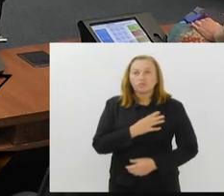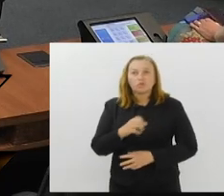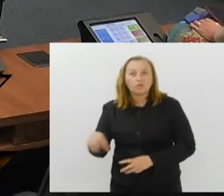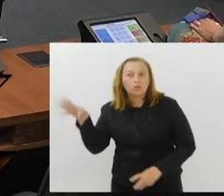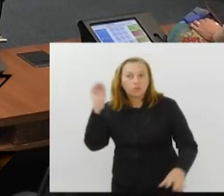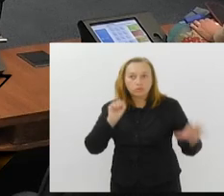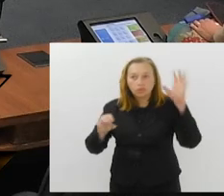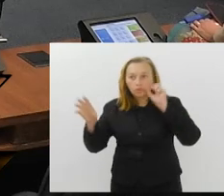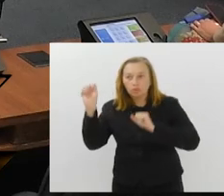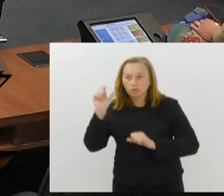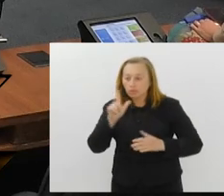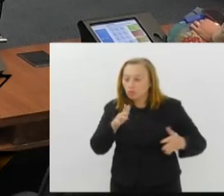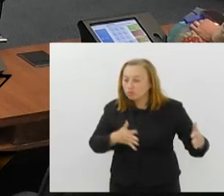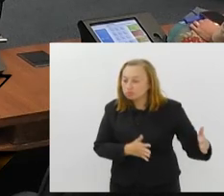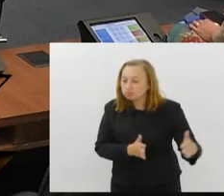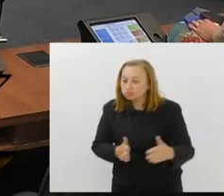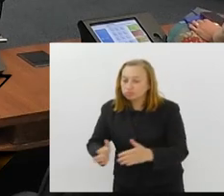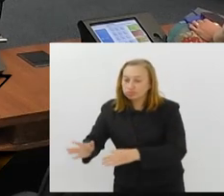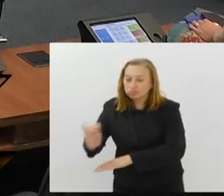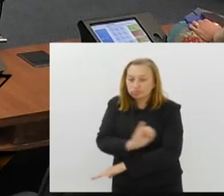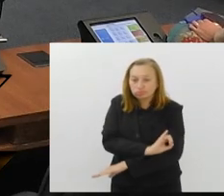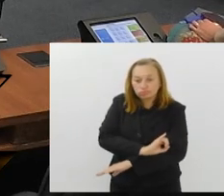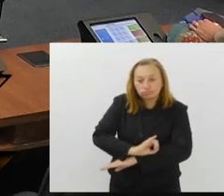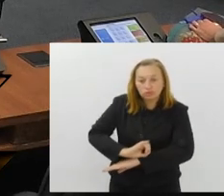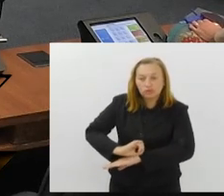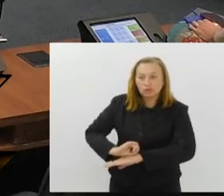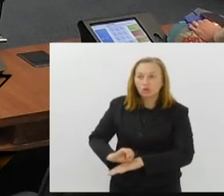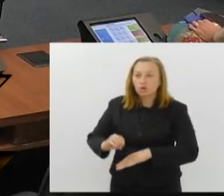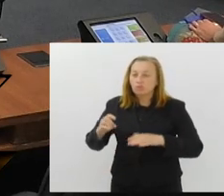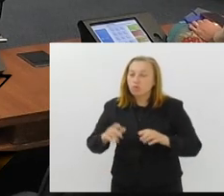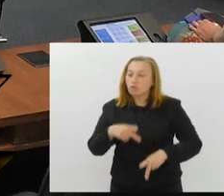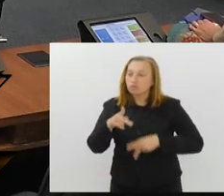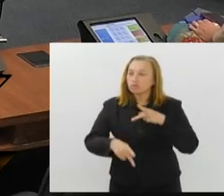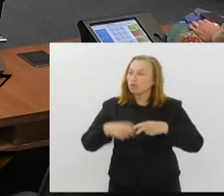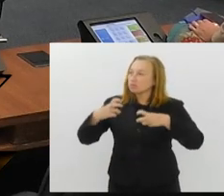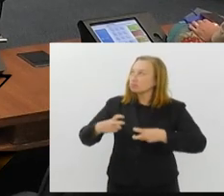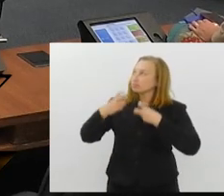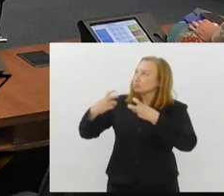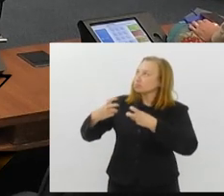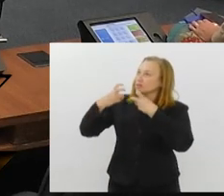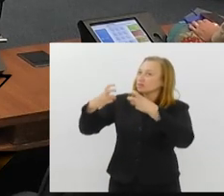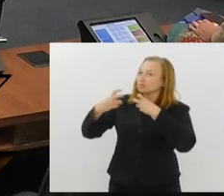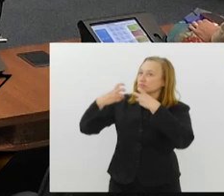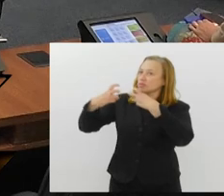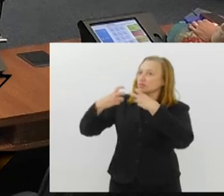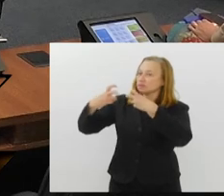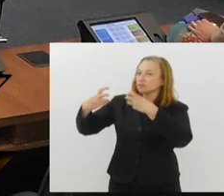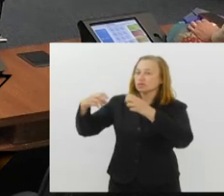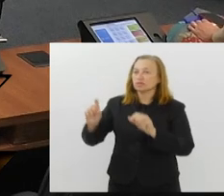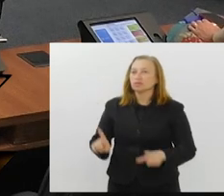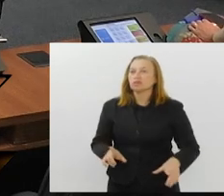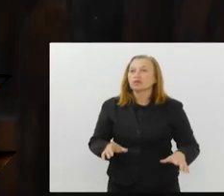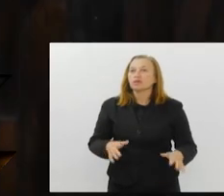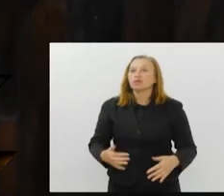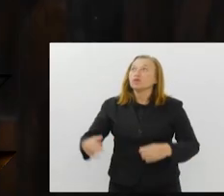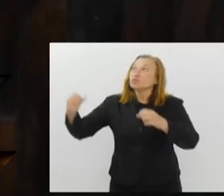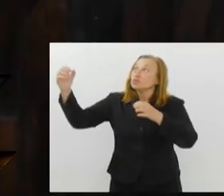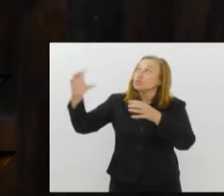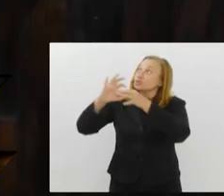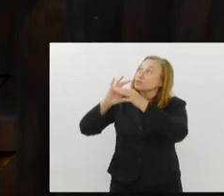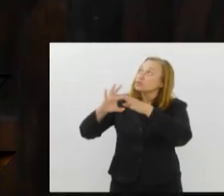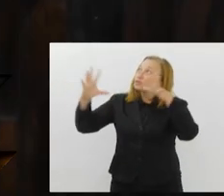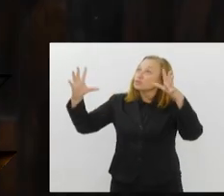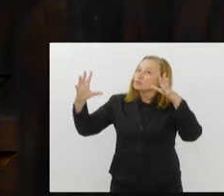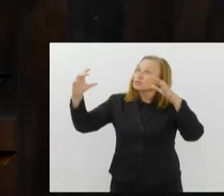o filo e piranas margens flácidas um povo heróico Prado turbante e o